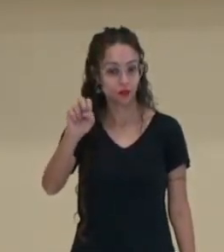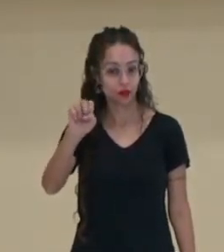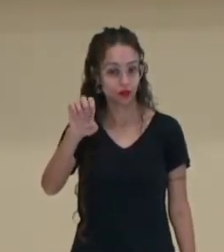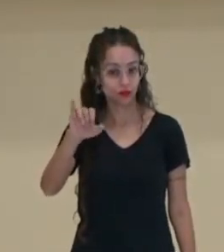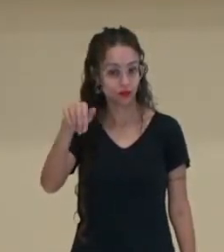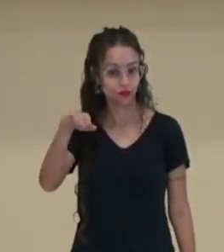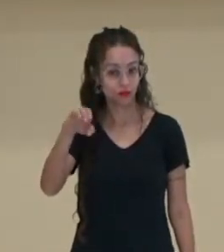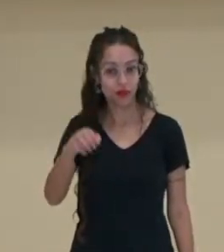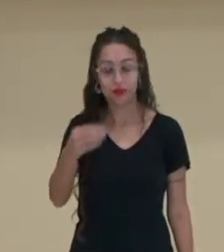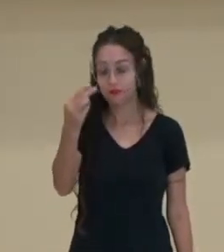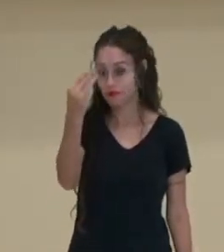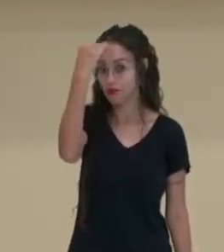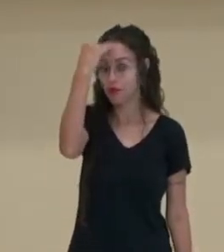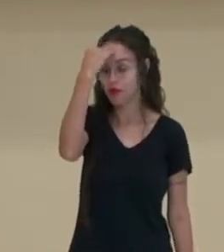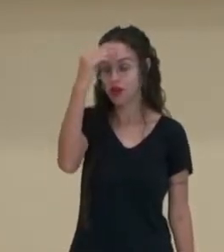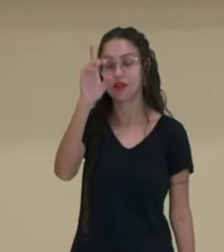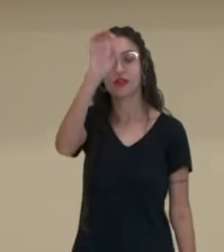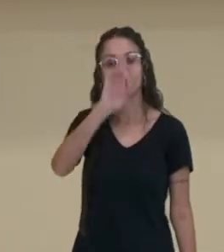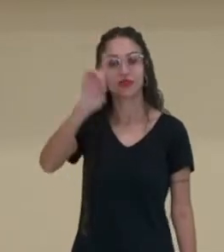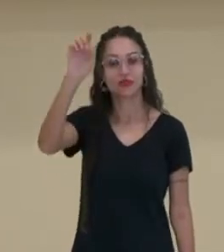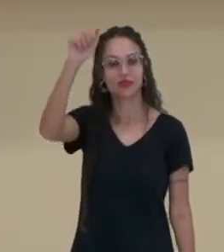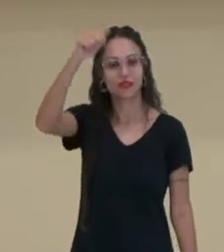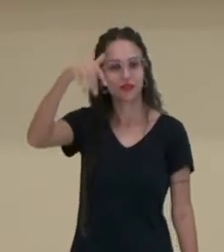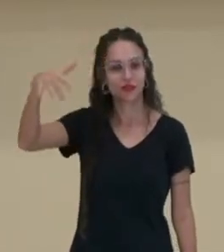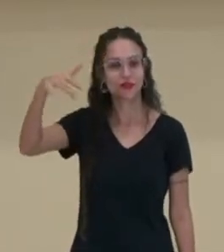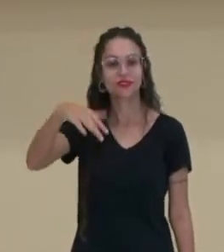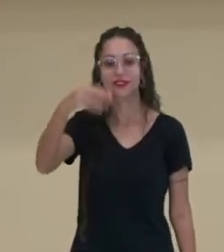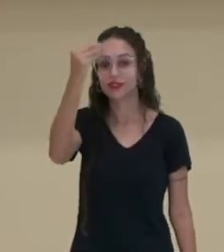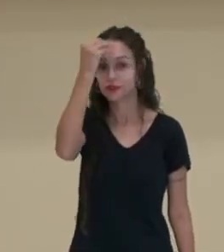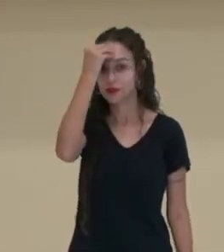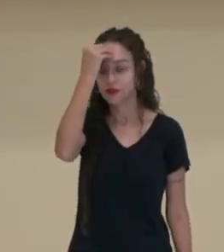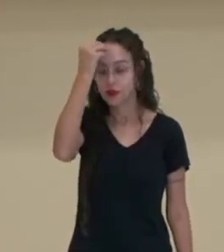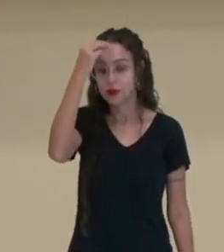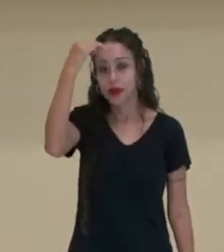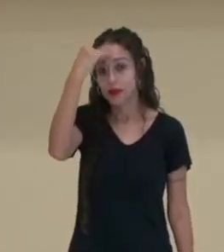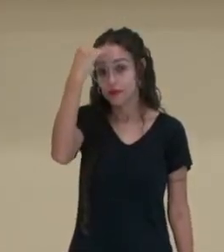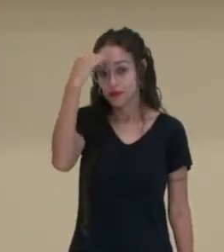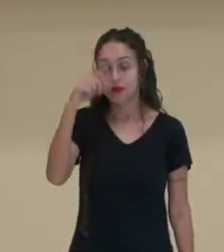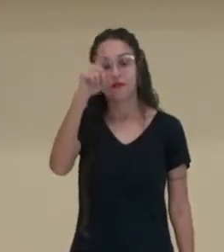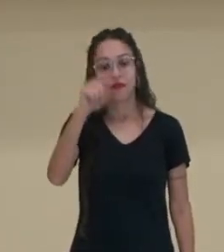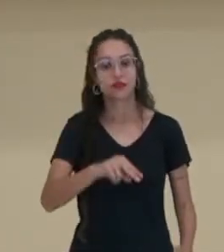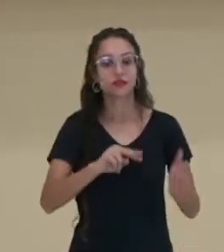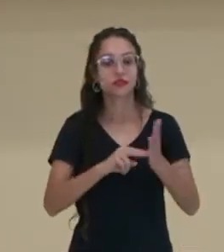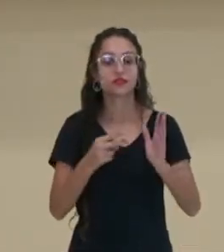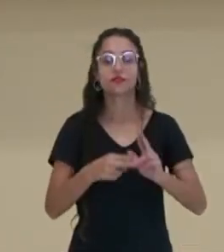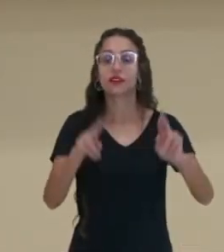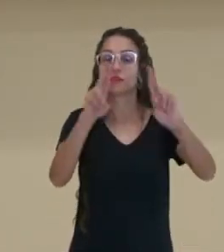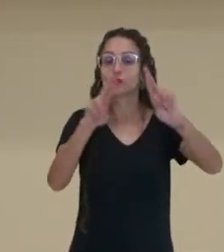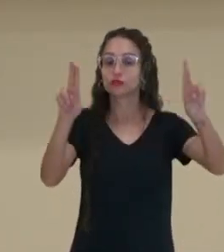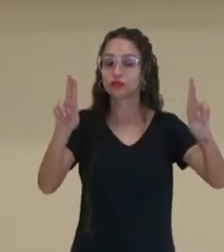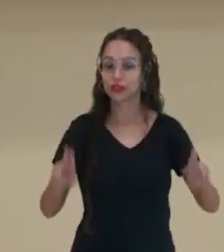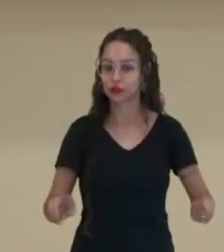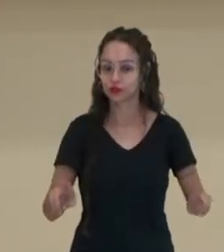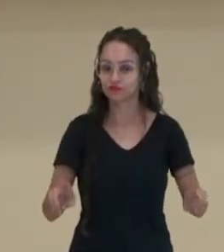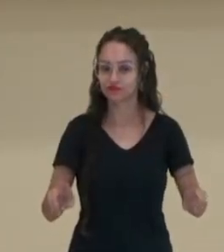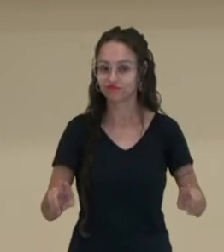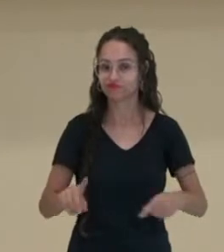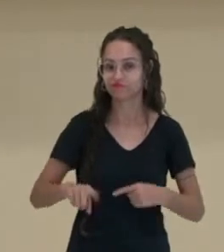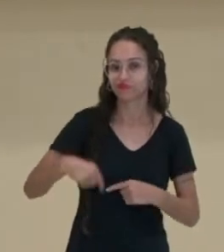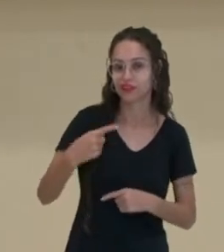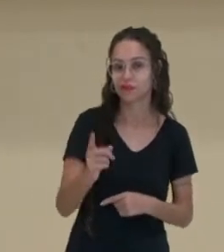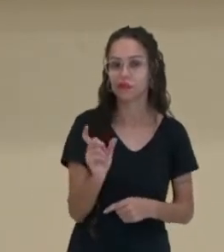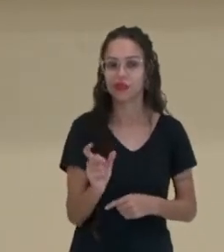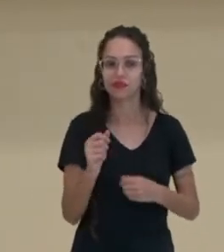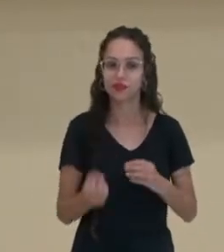memória, olha o nome, Mnemósine, nome estranho, professor, que significa museu, dá origem depois à palavra museu, que